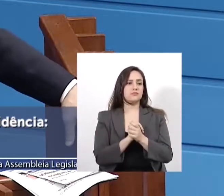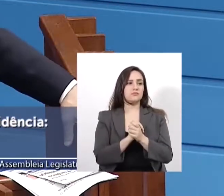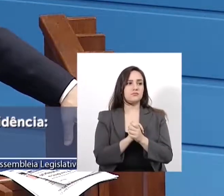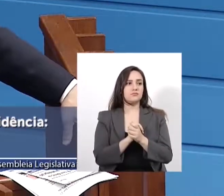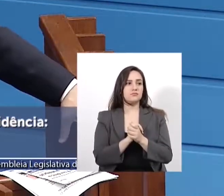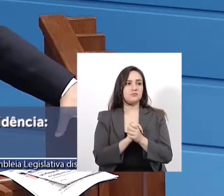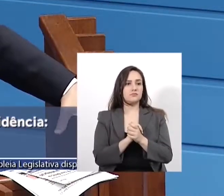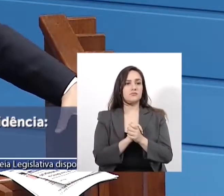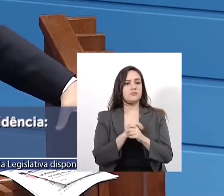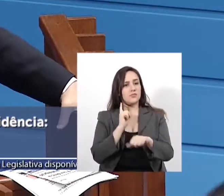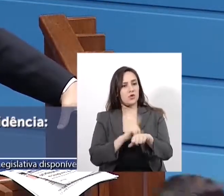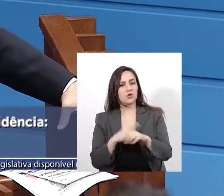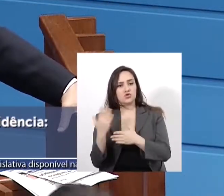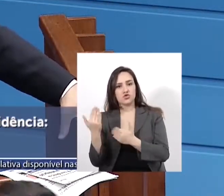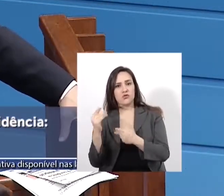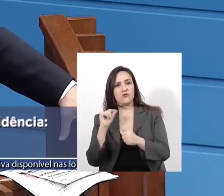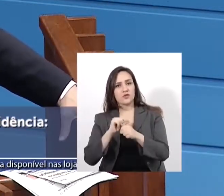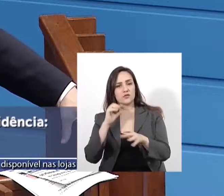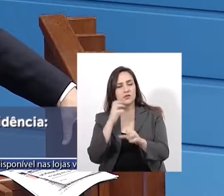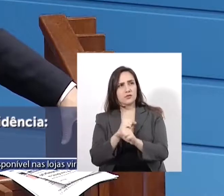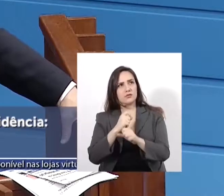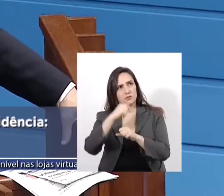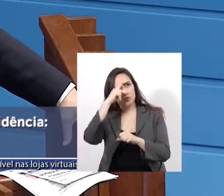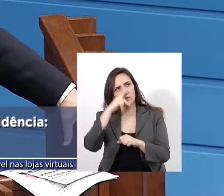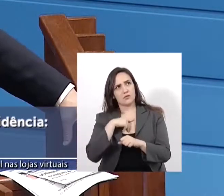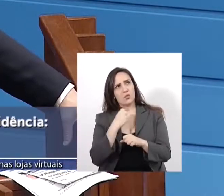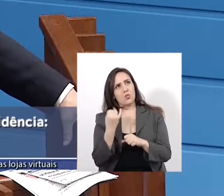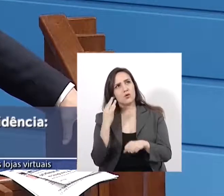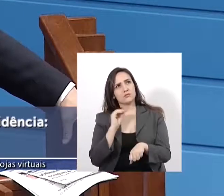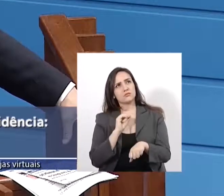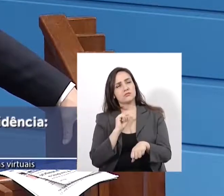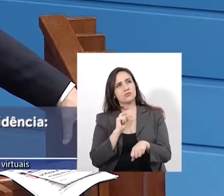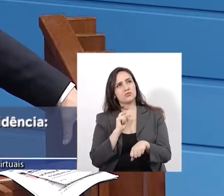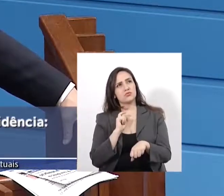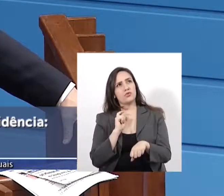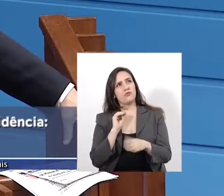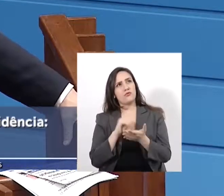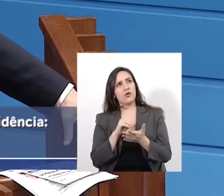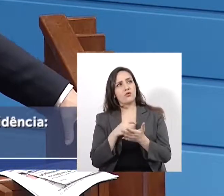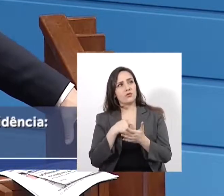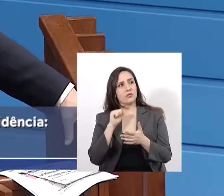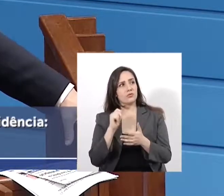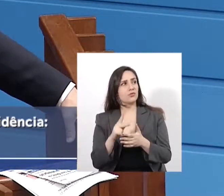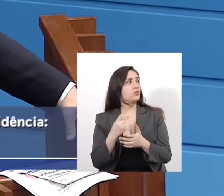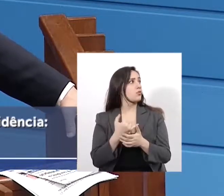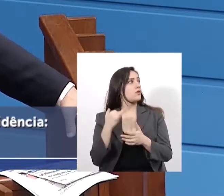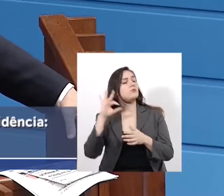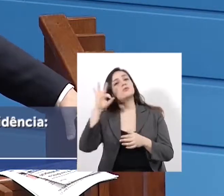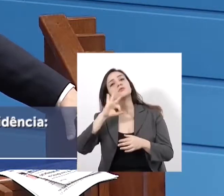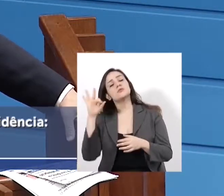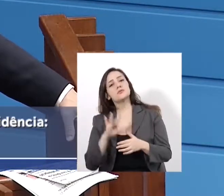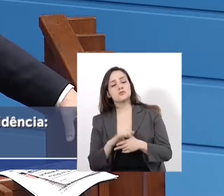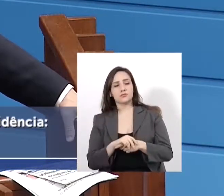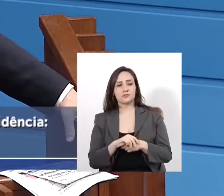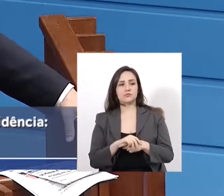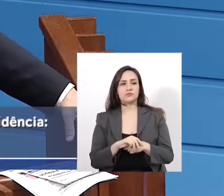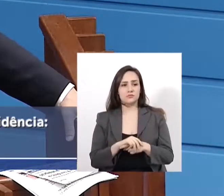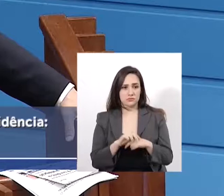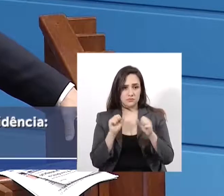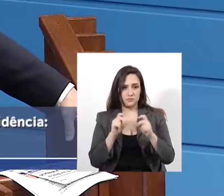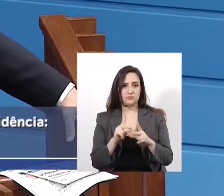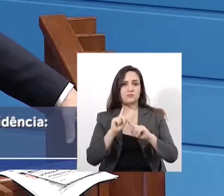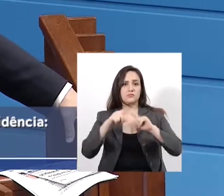jovem fizer os cálculos de quanto falta para aposentar, quanto que vai ser a sua aposentadoria, aí a população